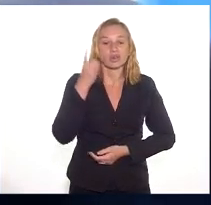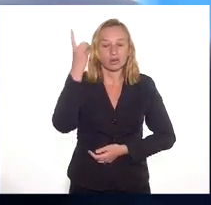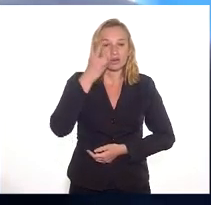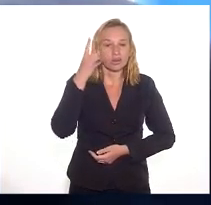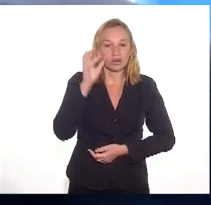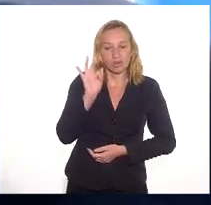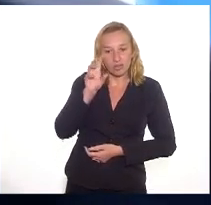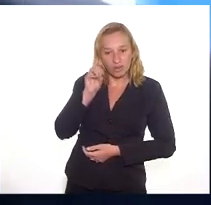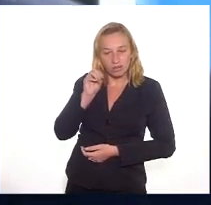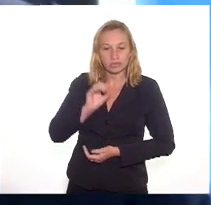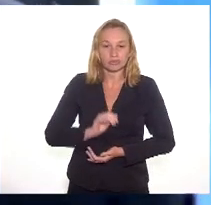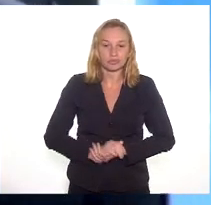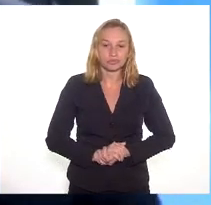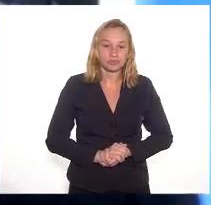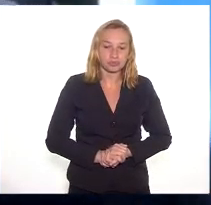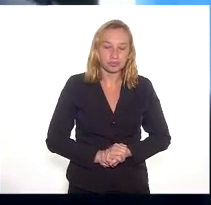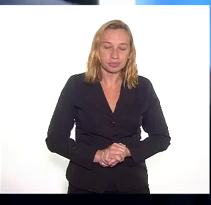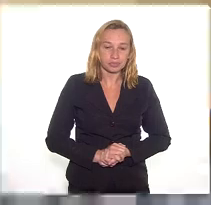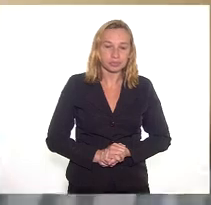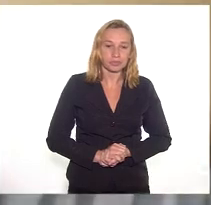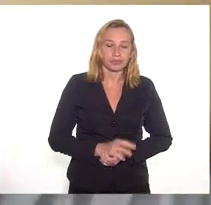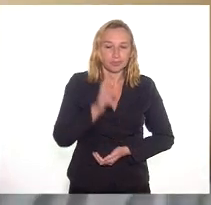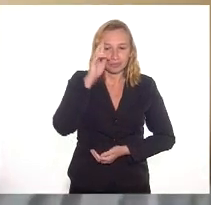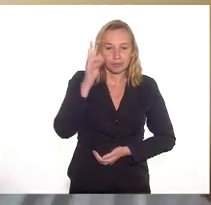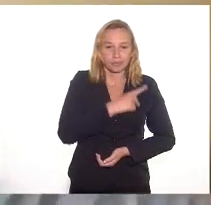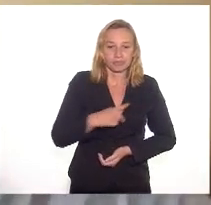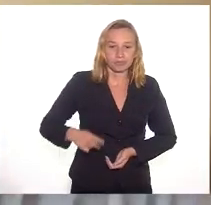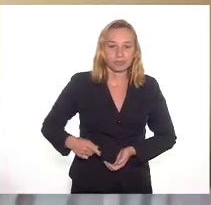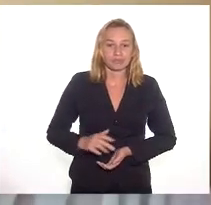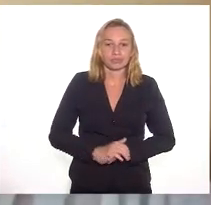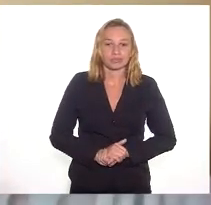Deputado Flávio Serafini. Senhor presidente,